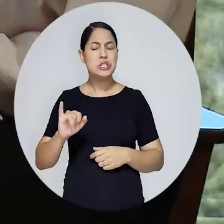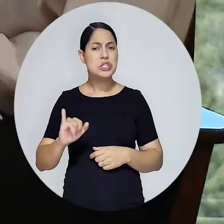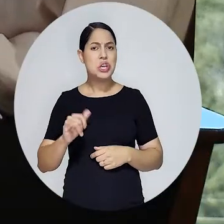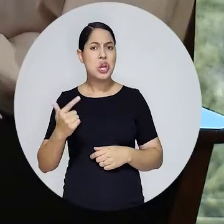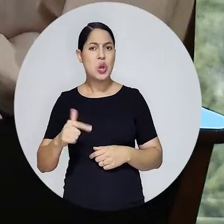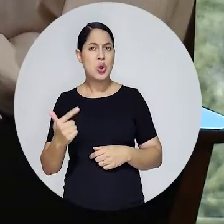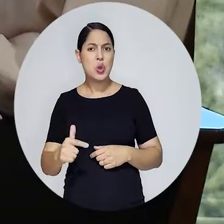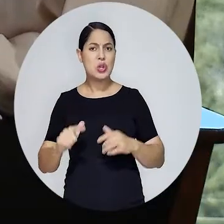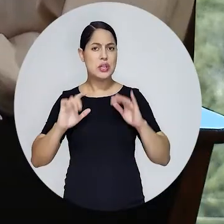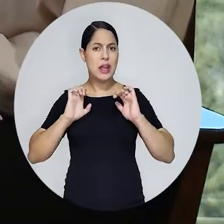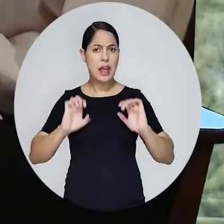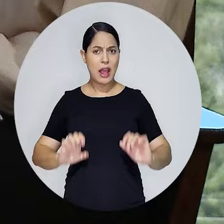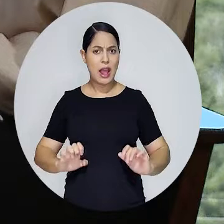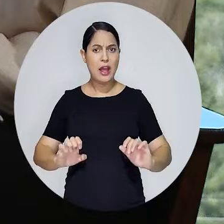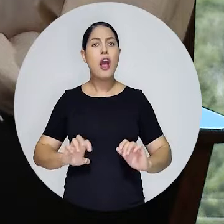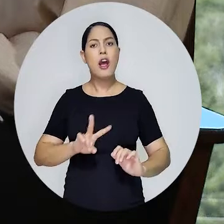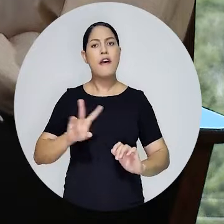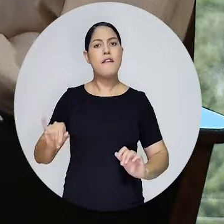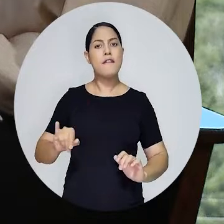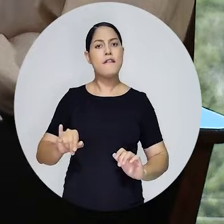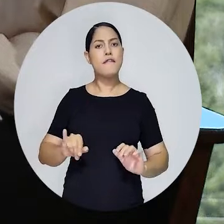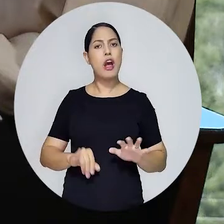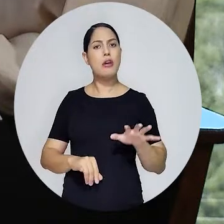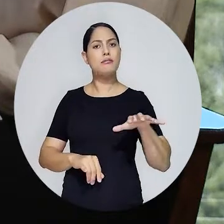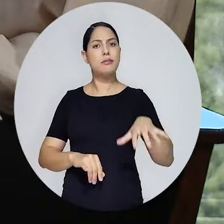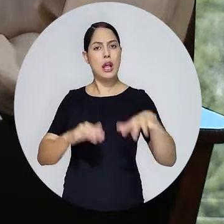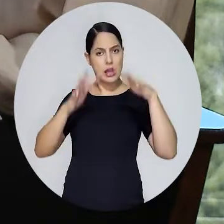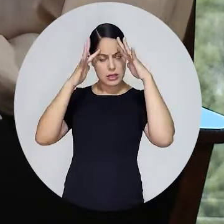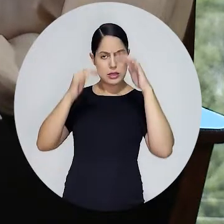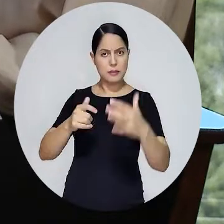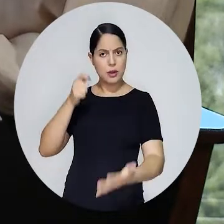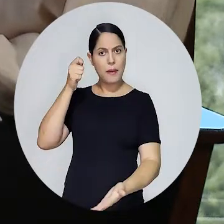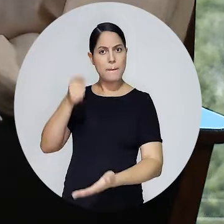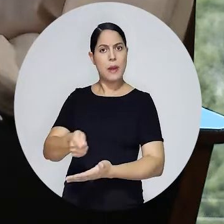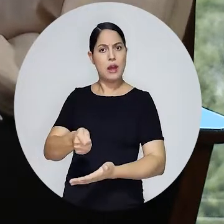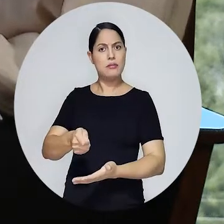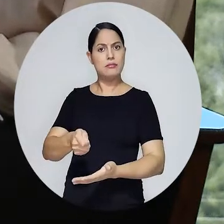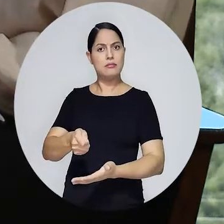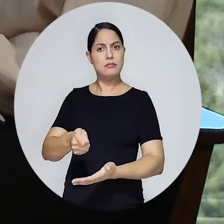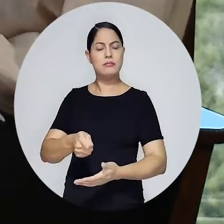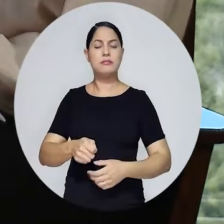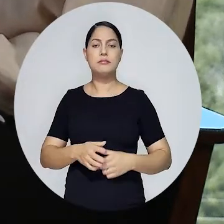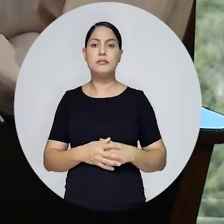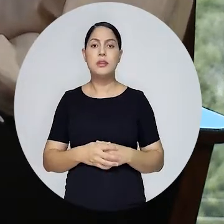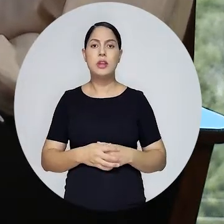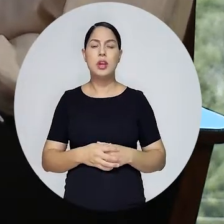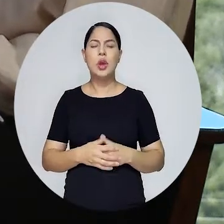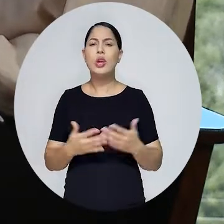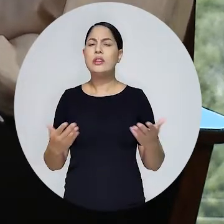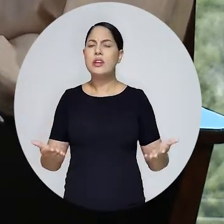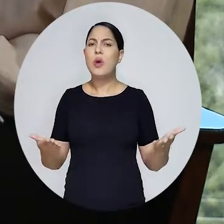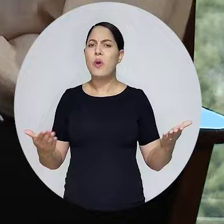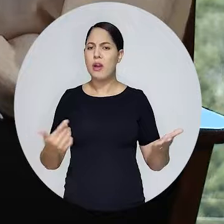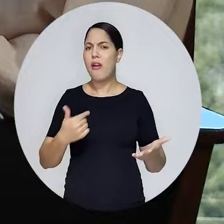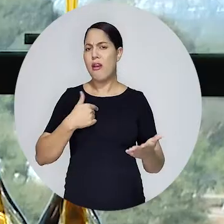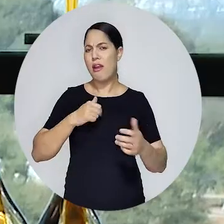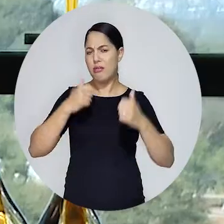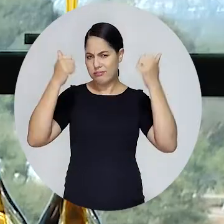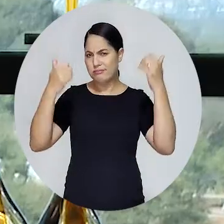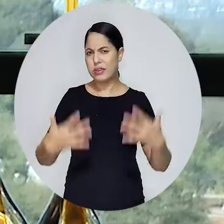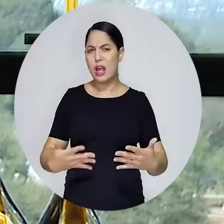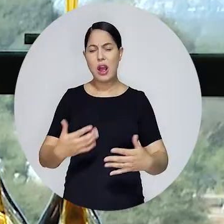Até porque, se não estiver, nós temos o Tribunal de Ética e Disciplina que vai responsabilizá-lo se ele não desrespeitar os princípios da ética no exercício da